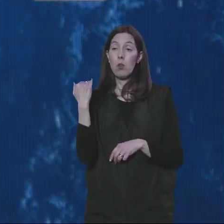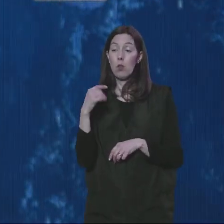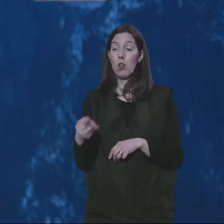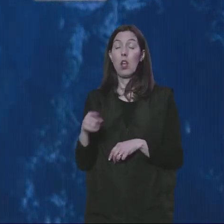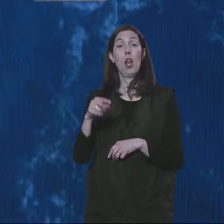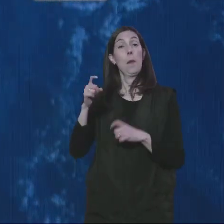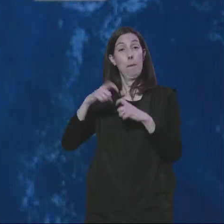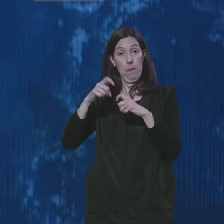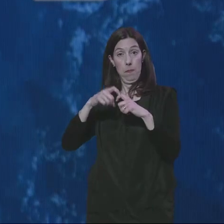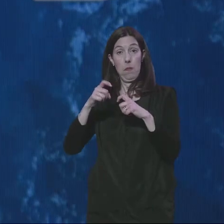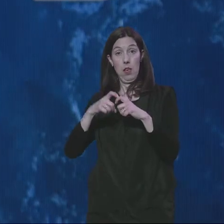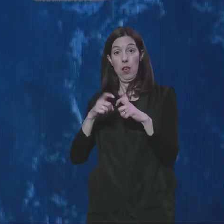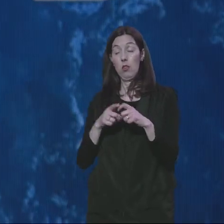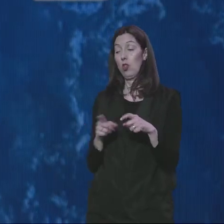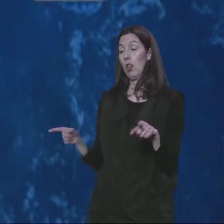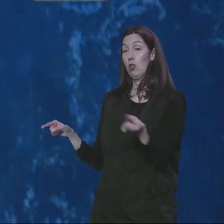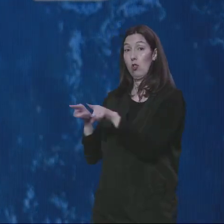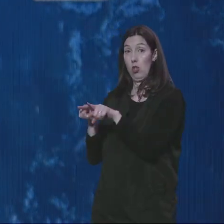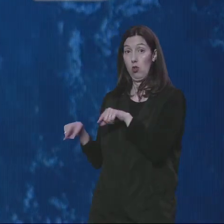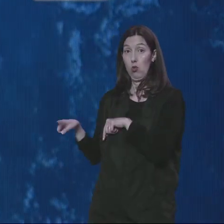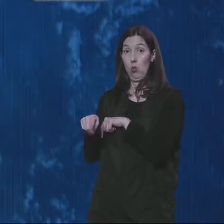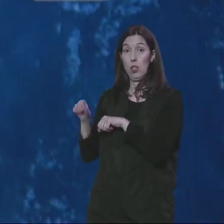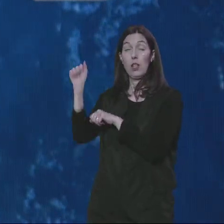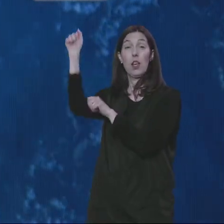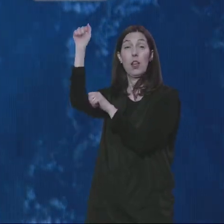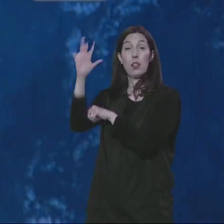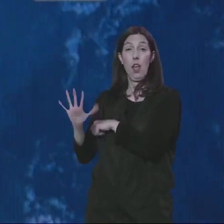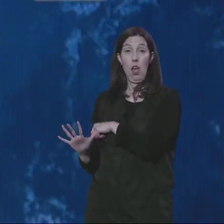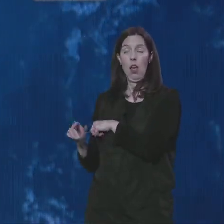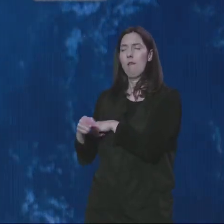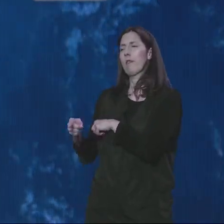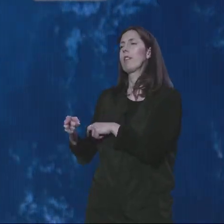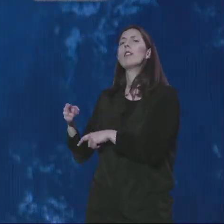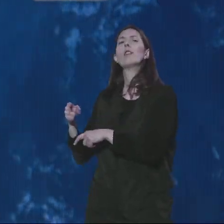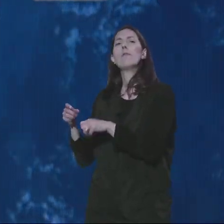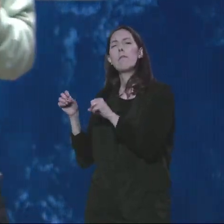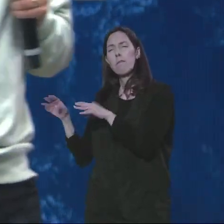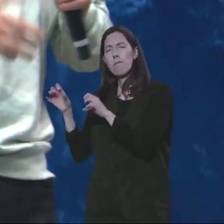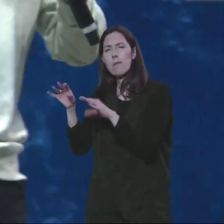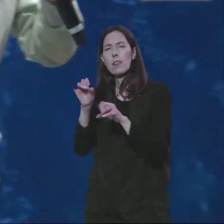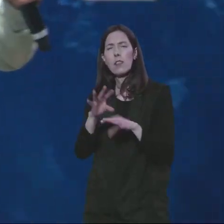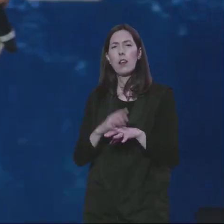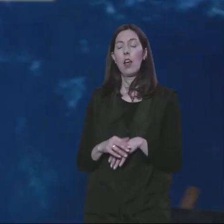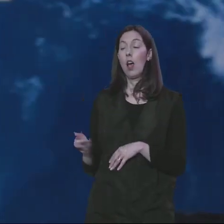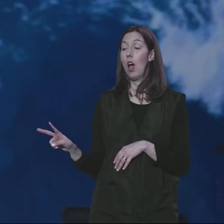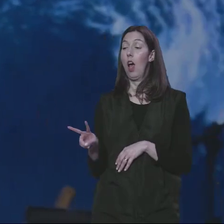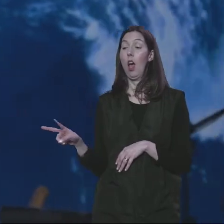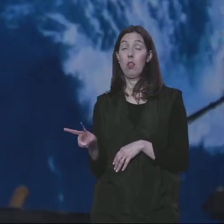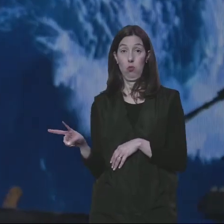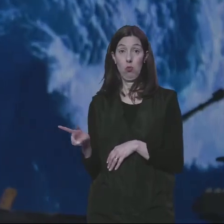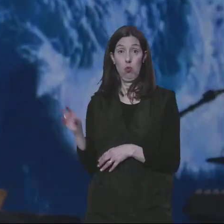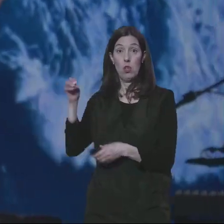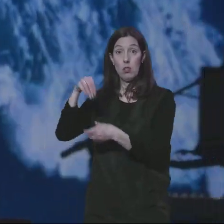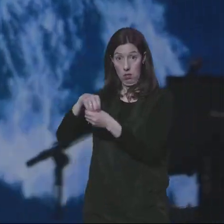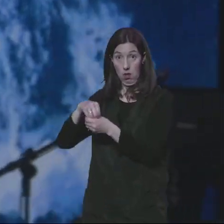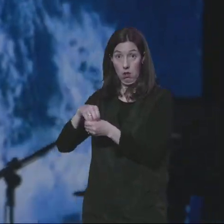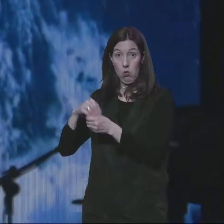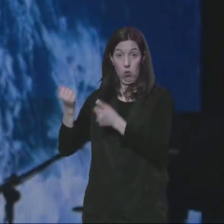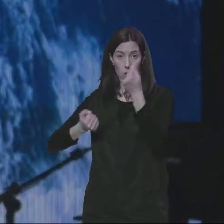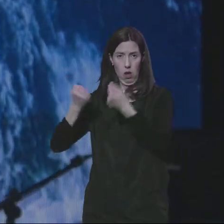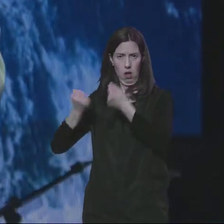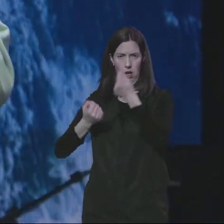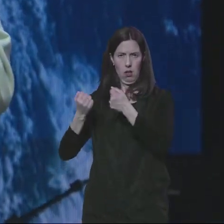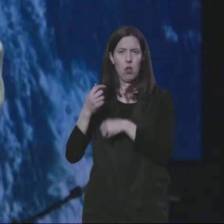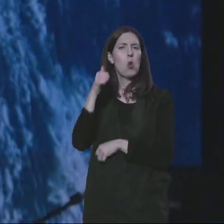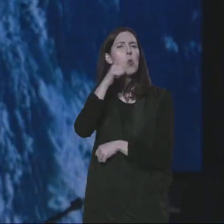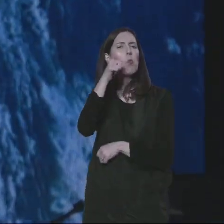de Ruby em Camarões, na África. Um dia, dentro do carro, elas estavam ali, as duas missionárias, pensa,